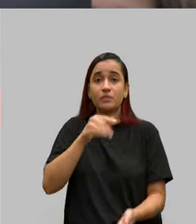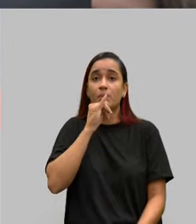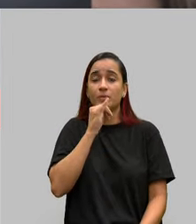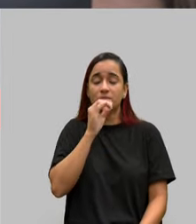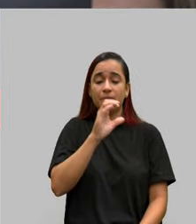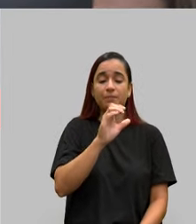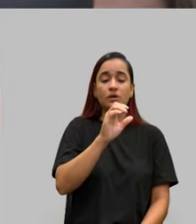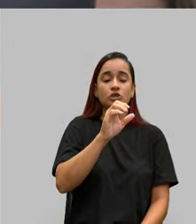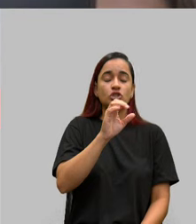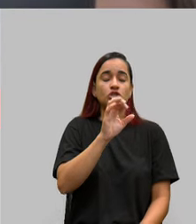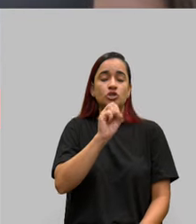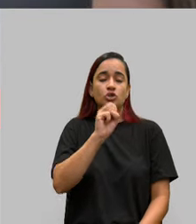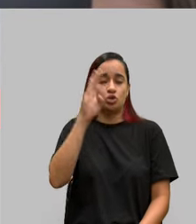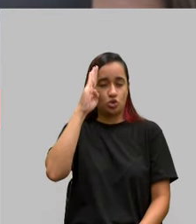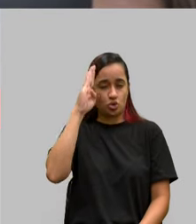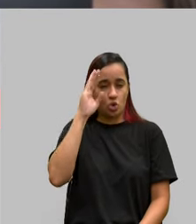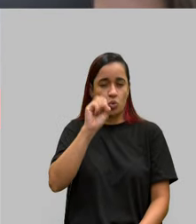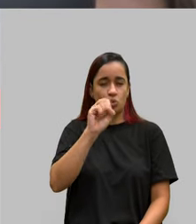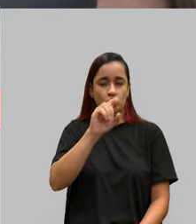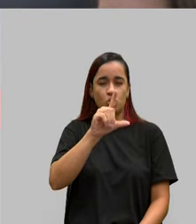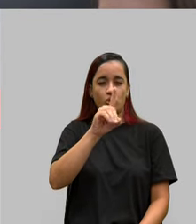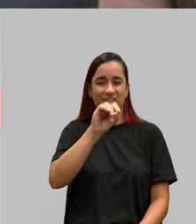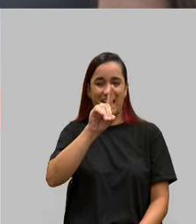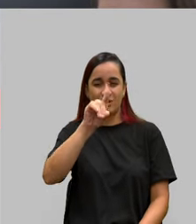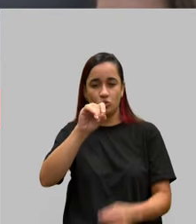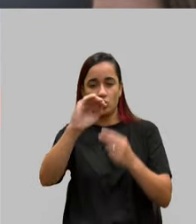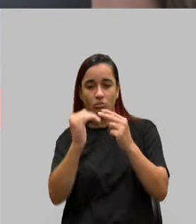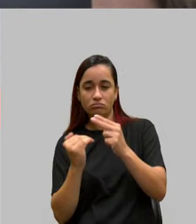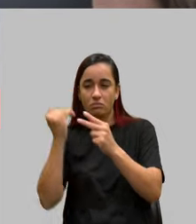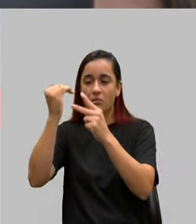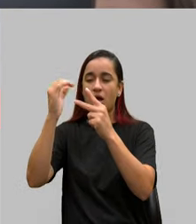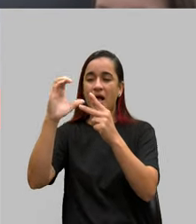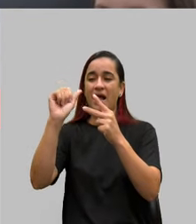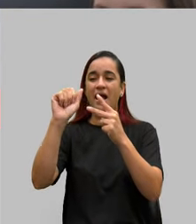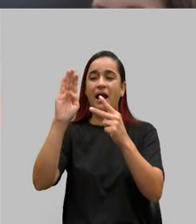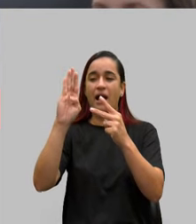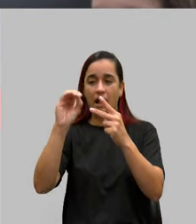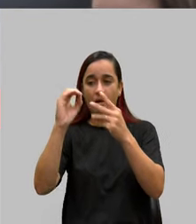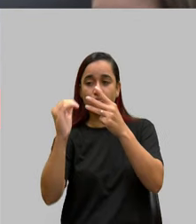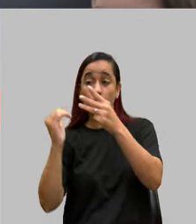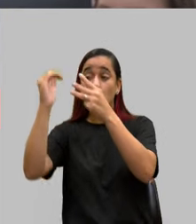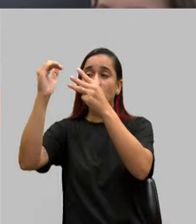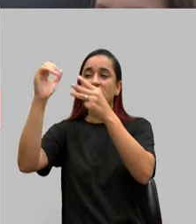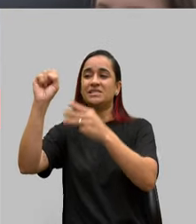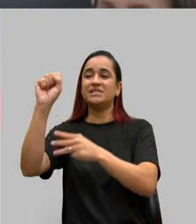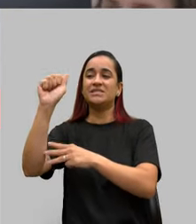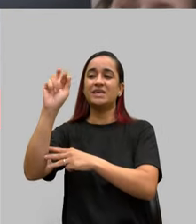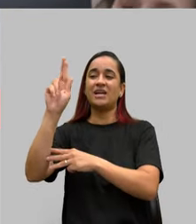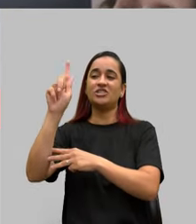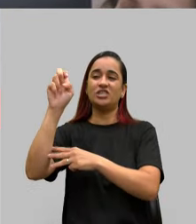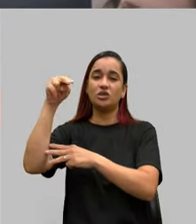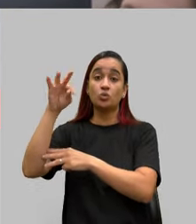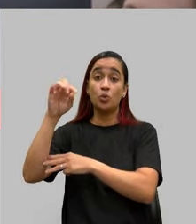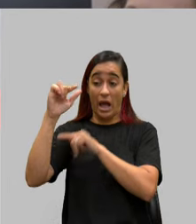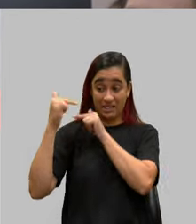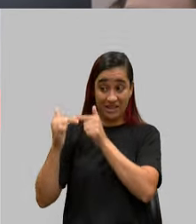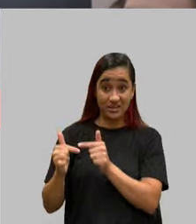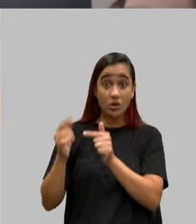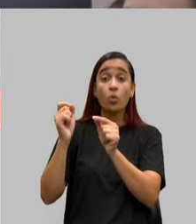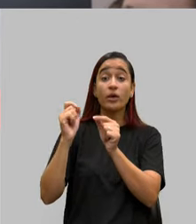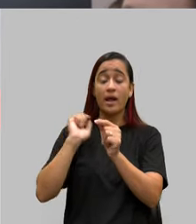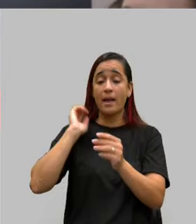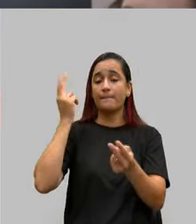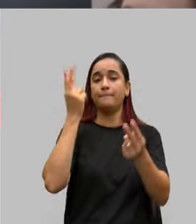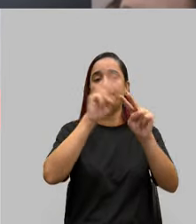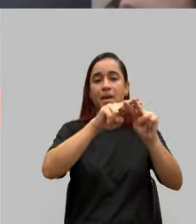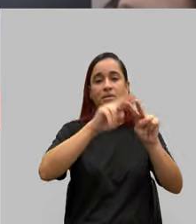um cabo vira Sargento conforme a produção e às vezes a produção é prender preto pobre traficante de droga que